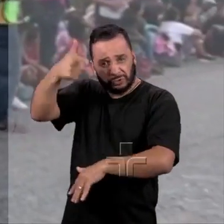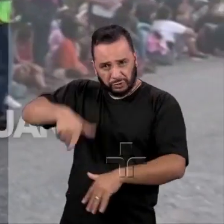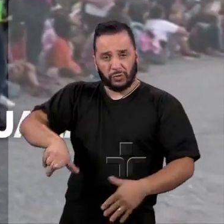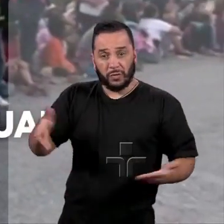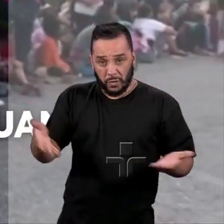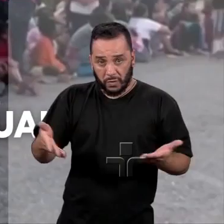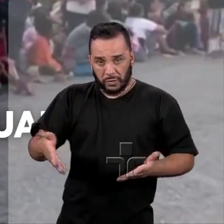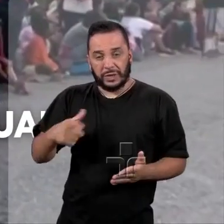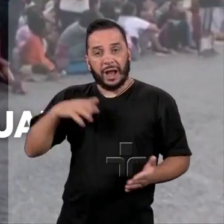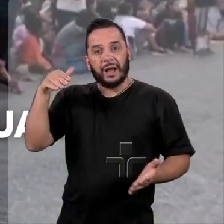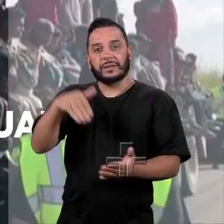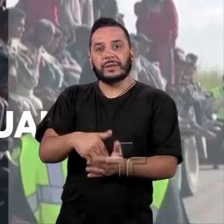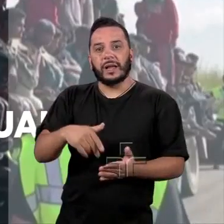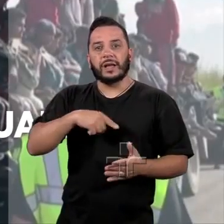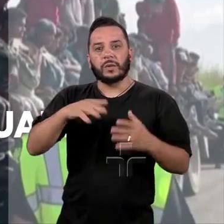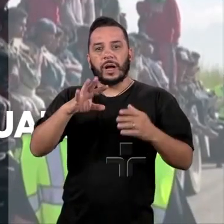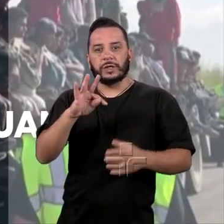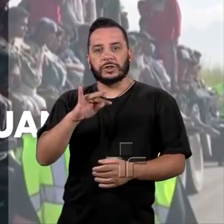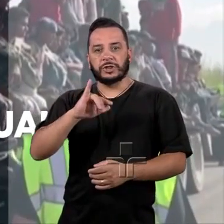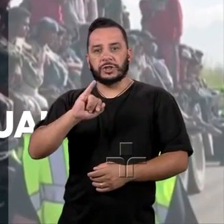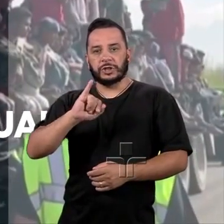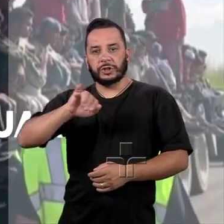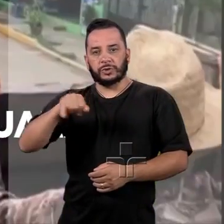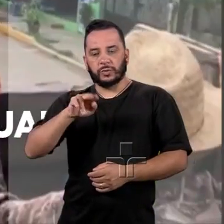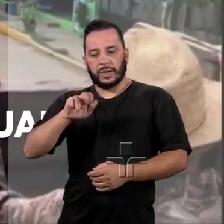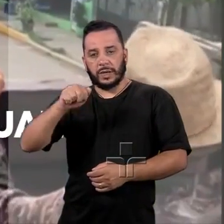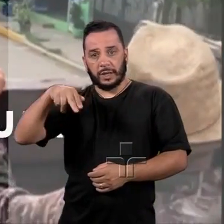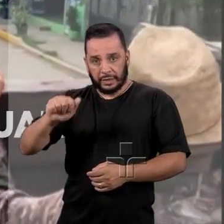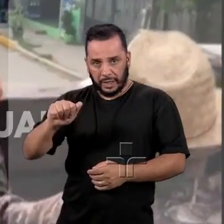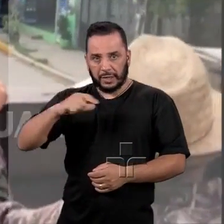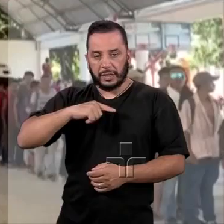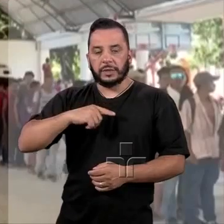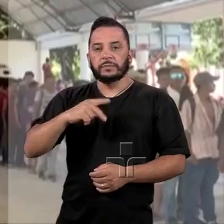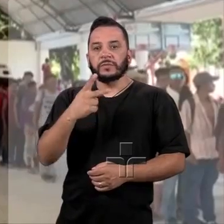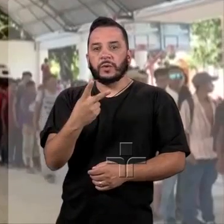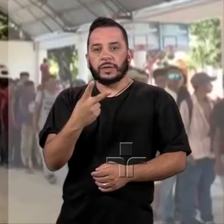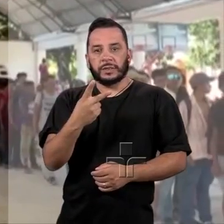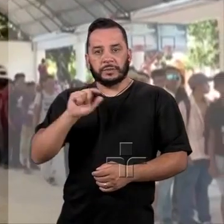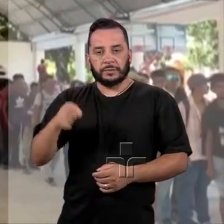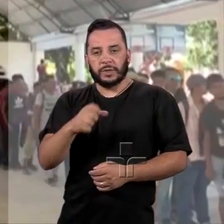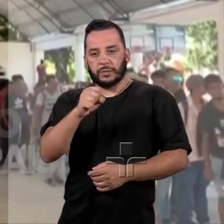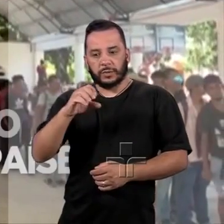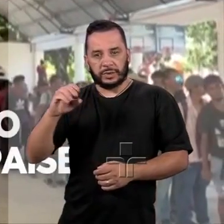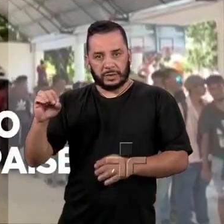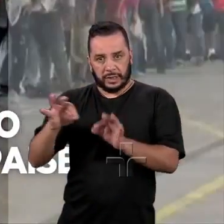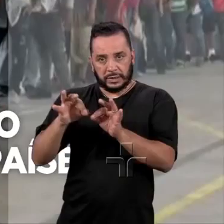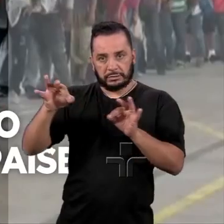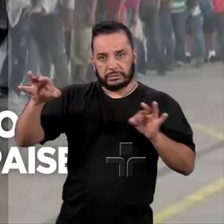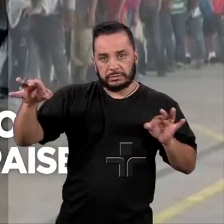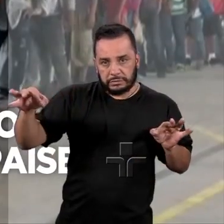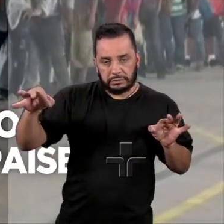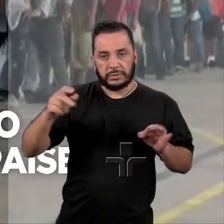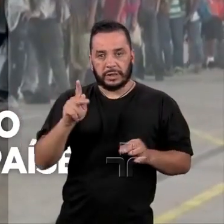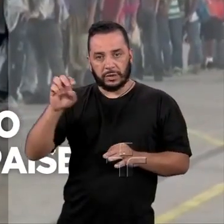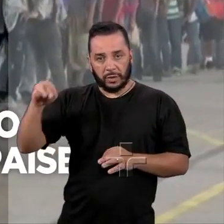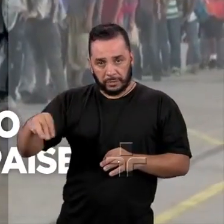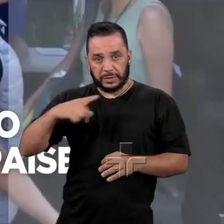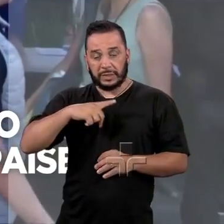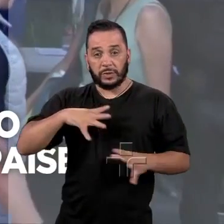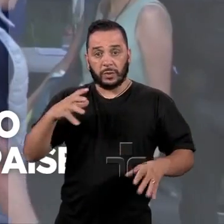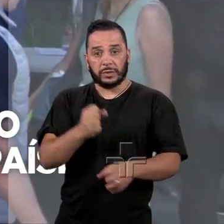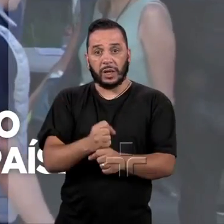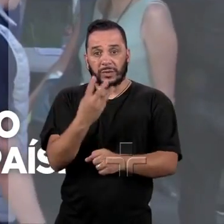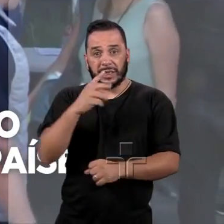vão seguir até Tijuana, a 2.800 quilômetros. Segundo as autoridades, cerca de 3.000